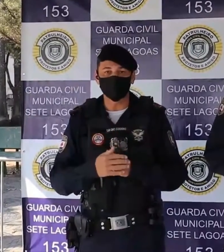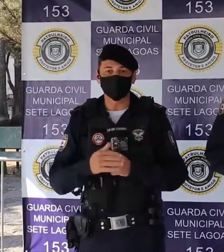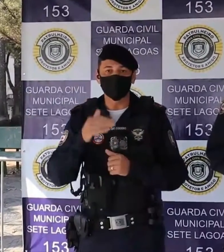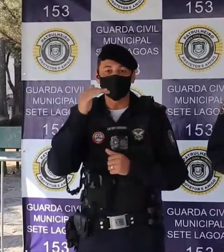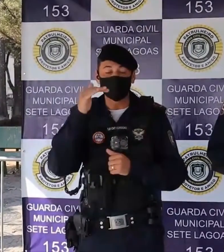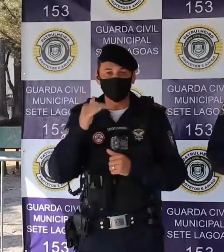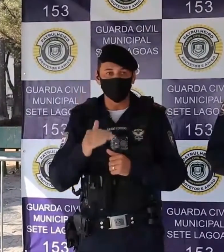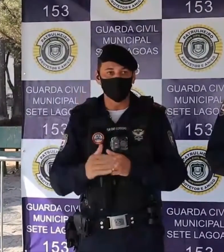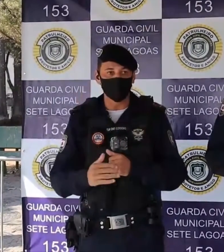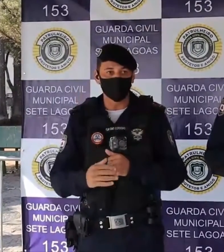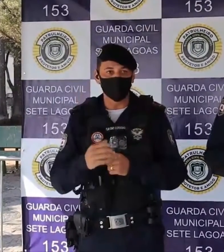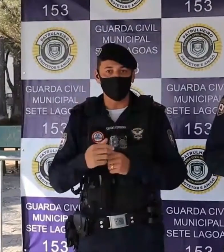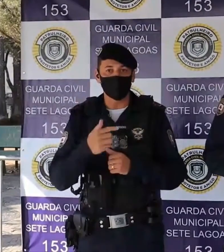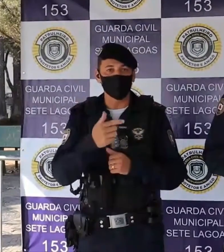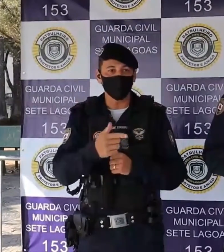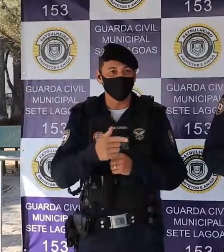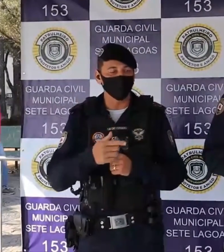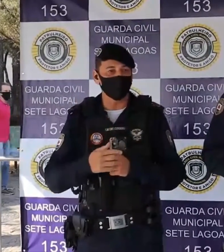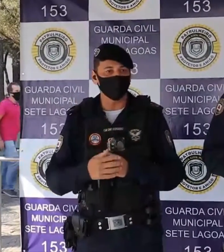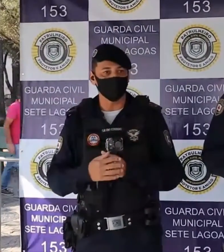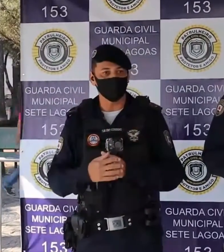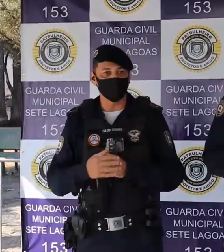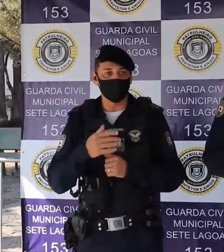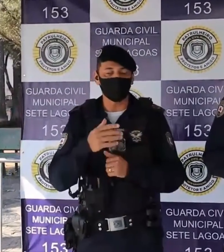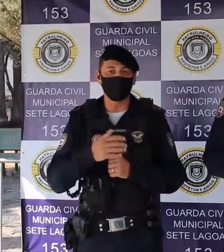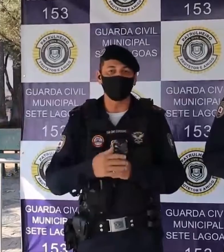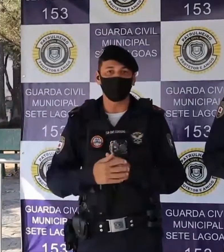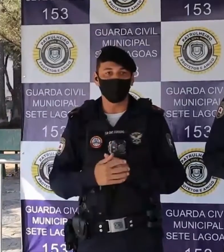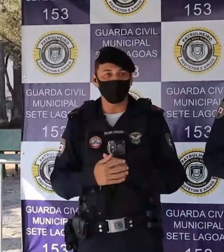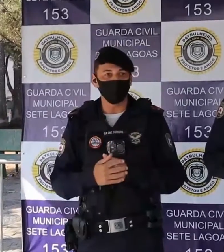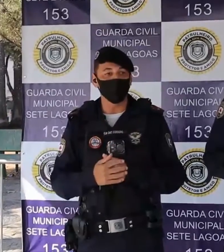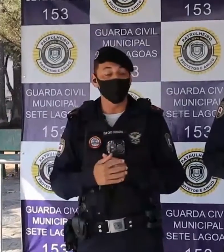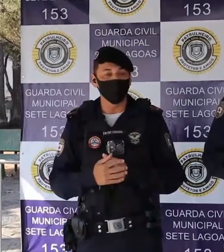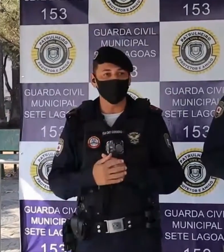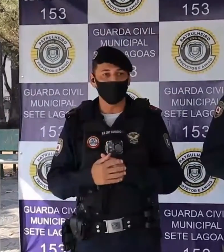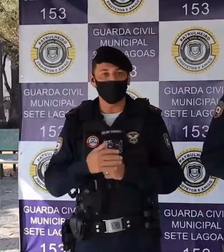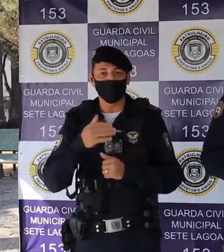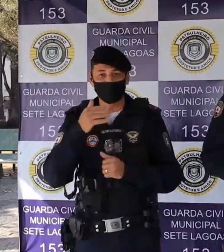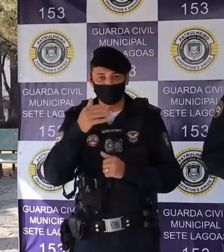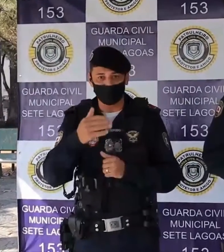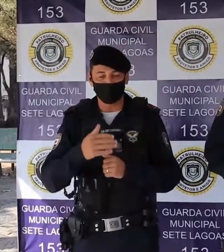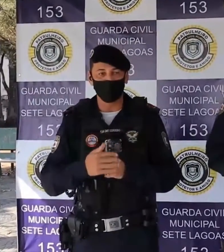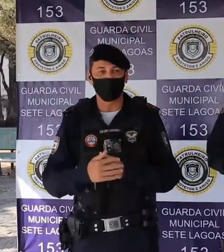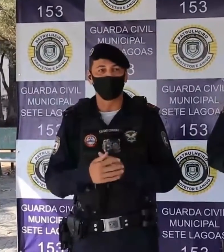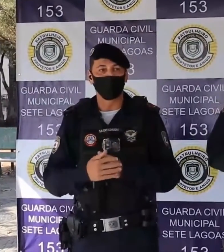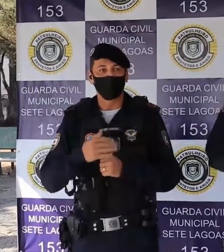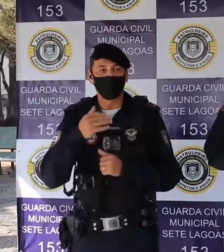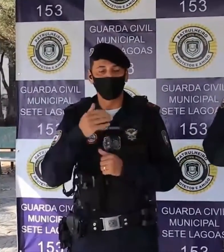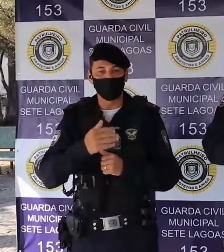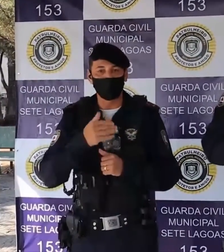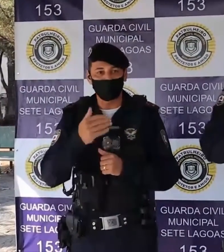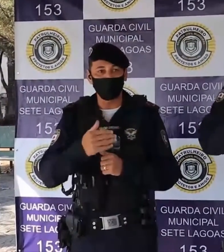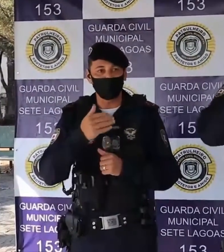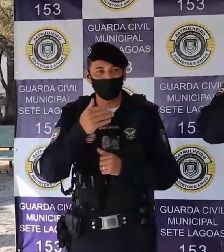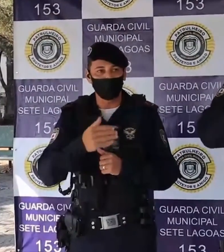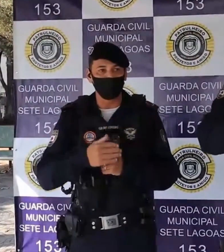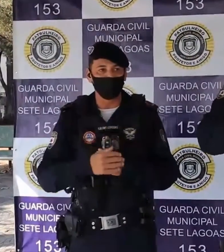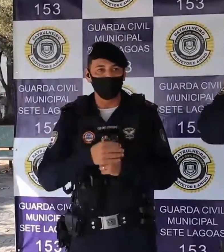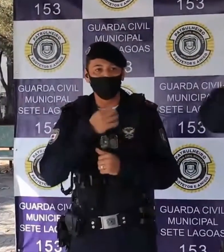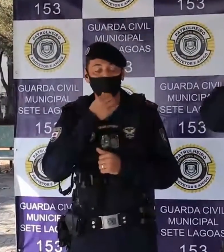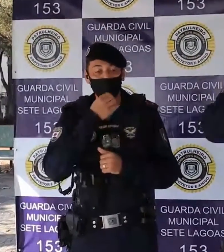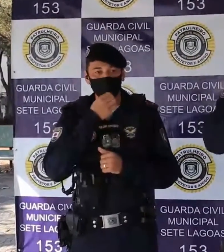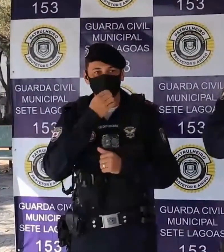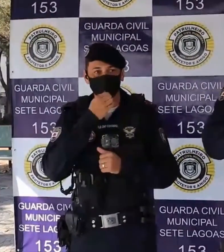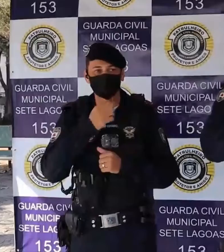gente pretende diminuir com a conscientização. E é para isso que a Guarda Civil Municipal está aqui em mais um